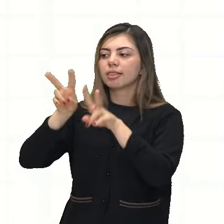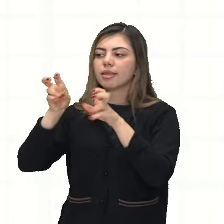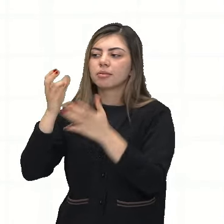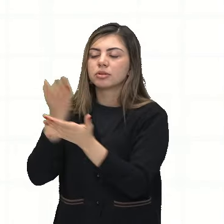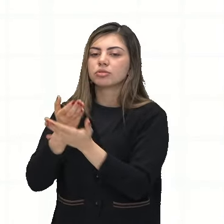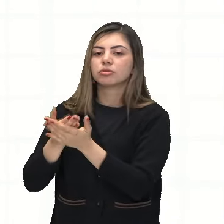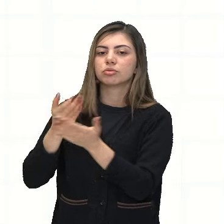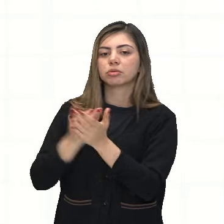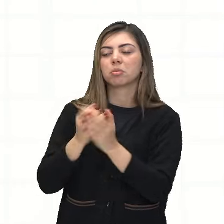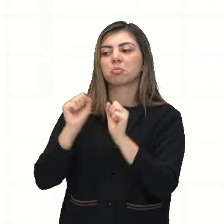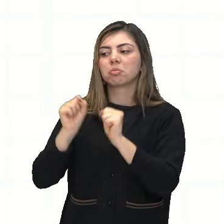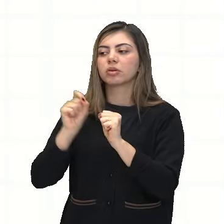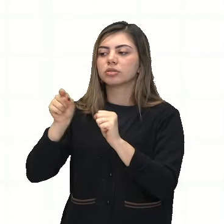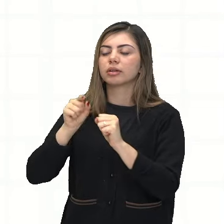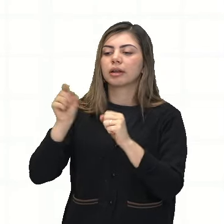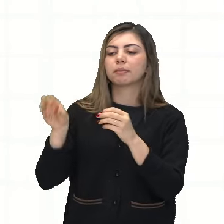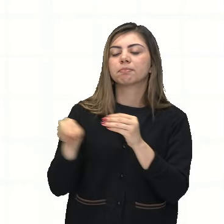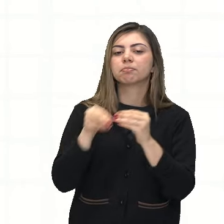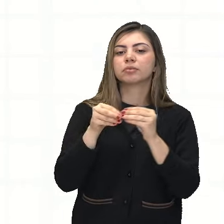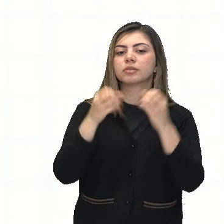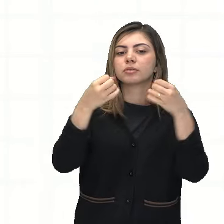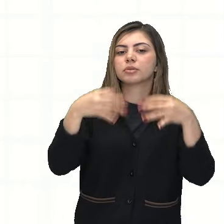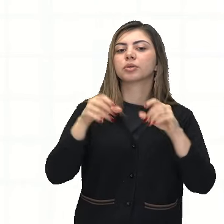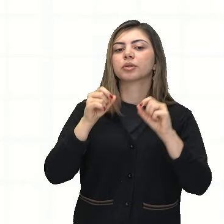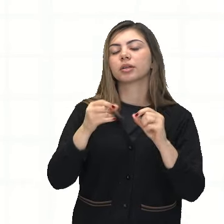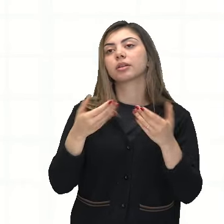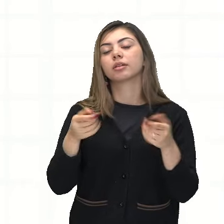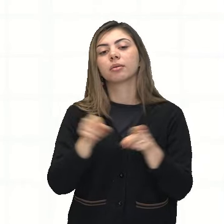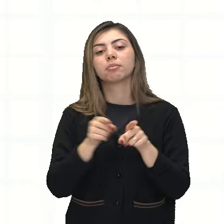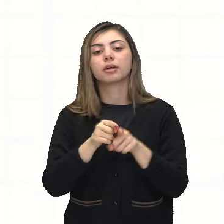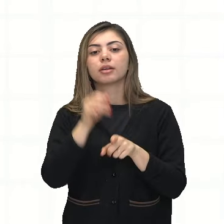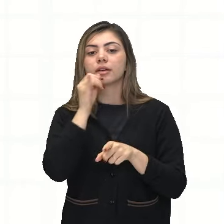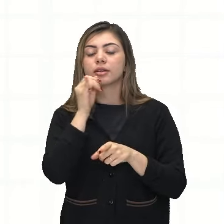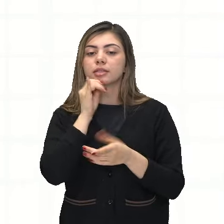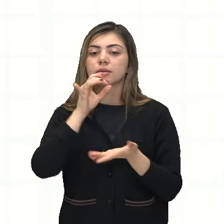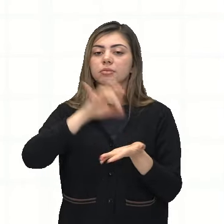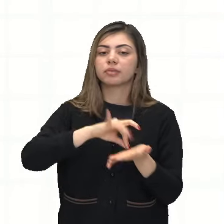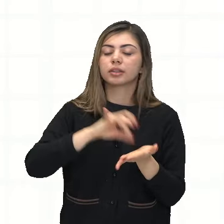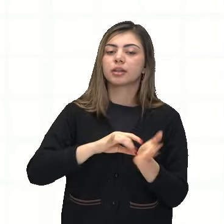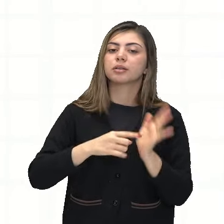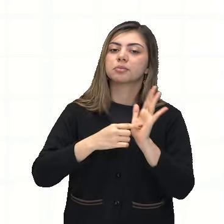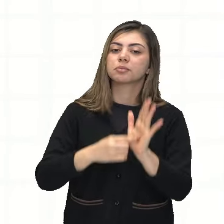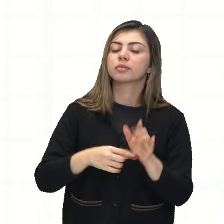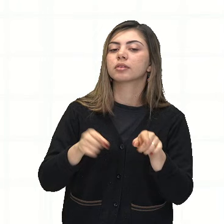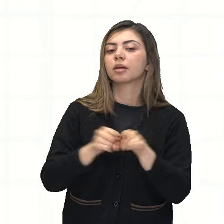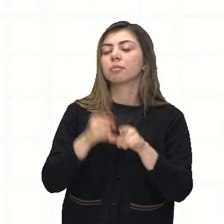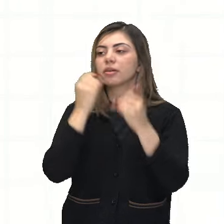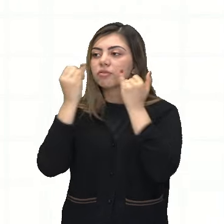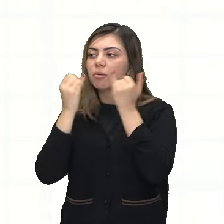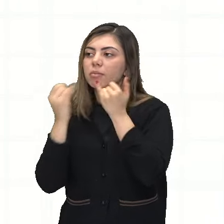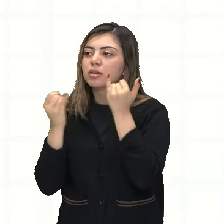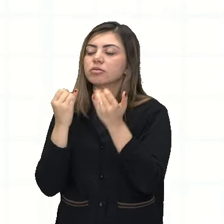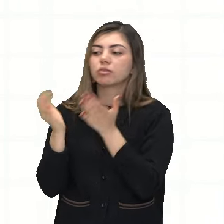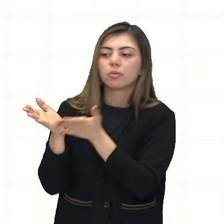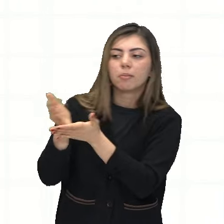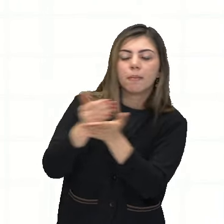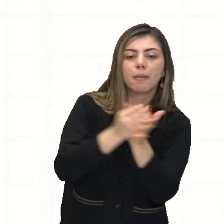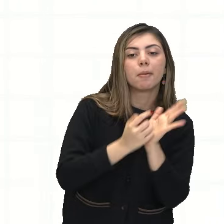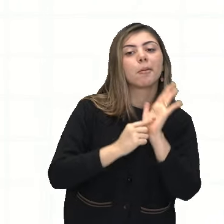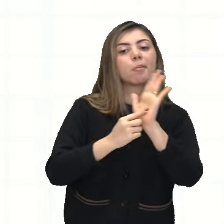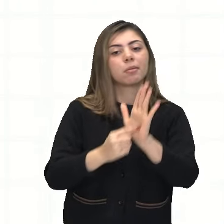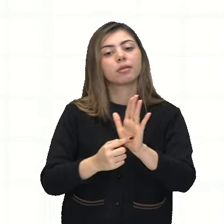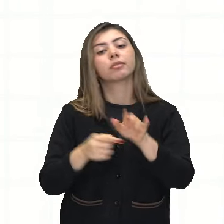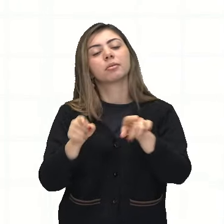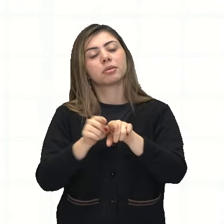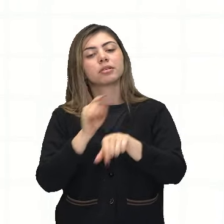exemplos concretos é uma estratégia dados estatísticos é uma estratégia e entre outros